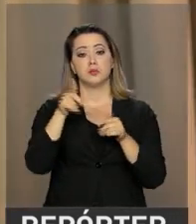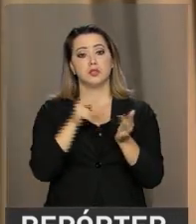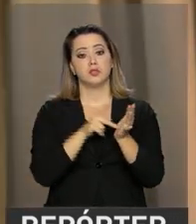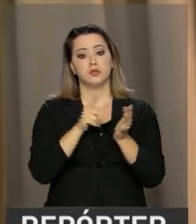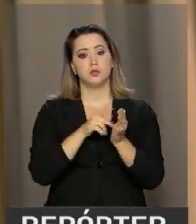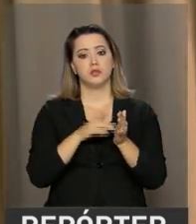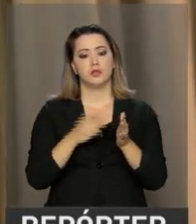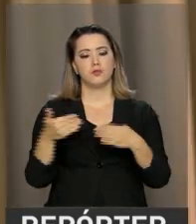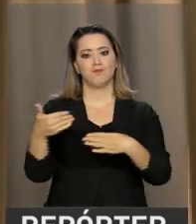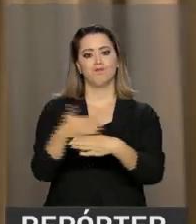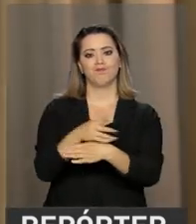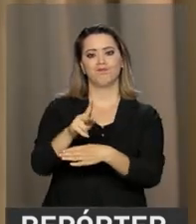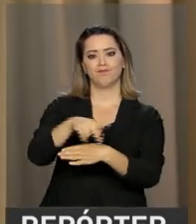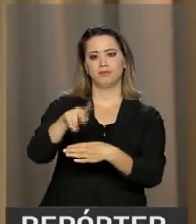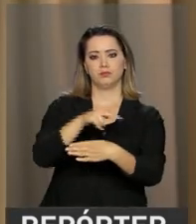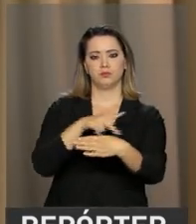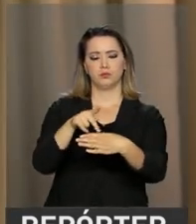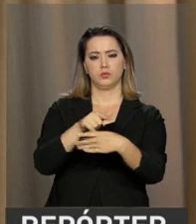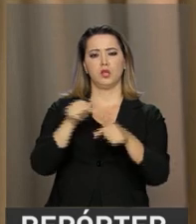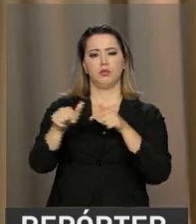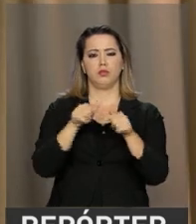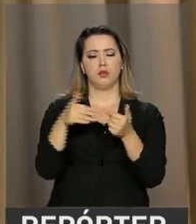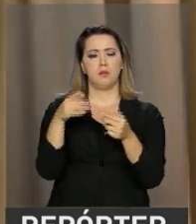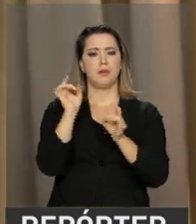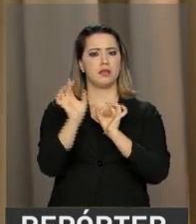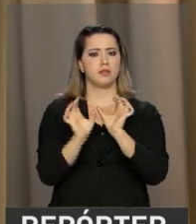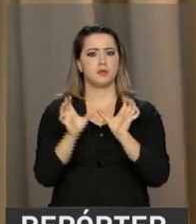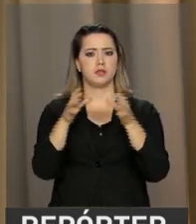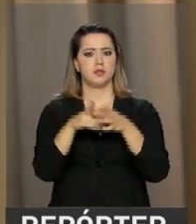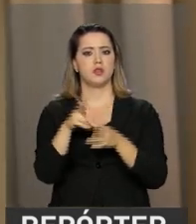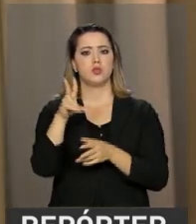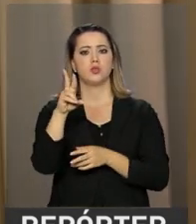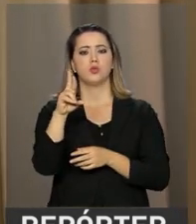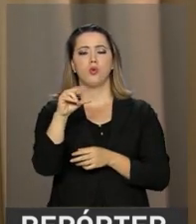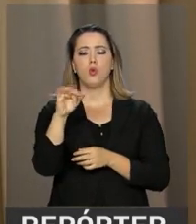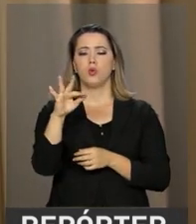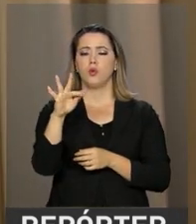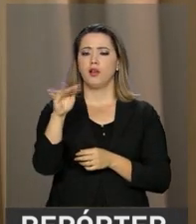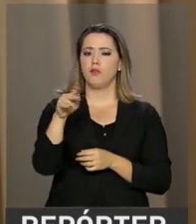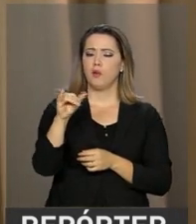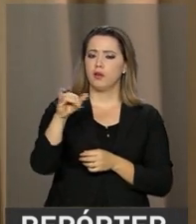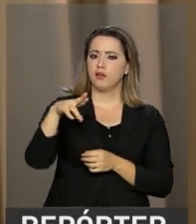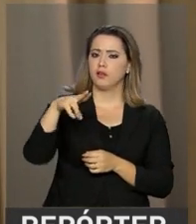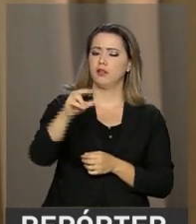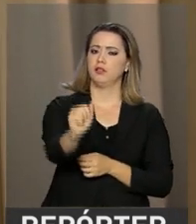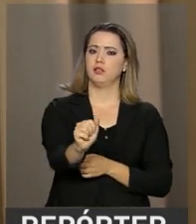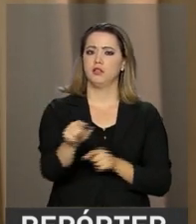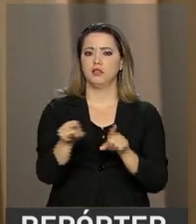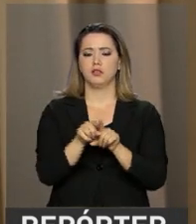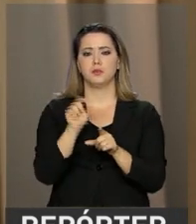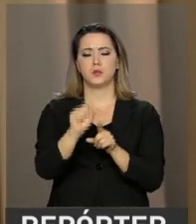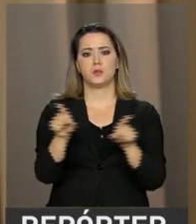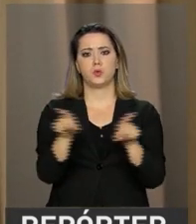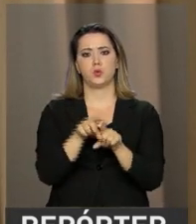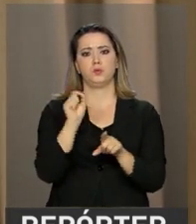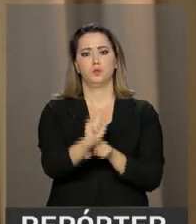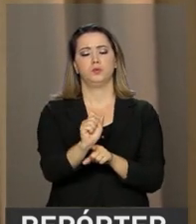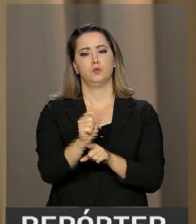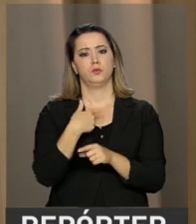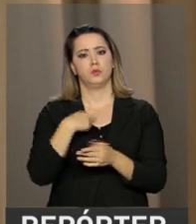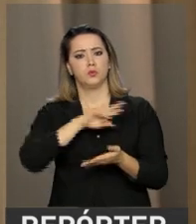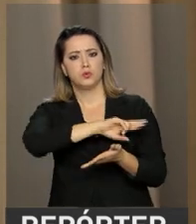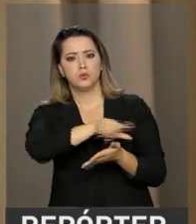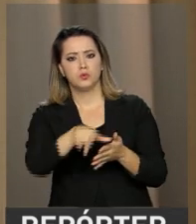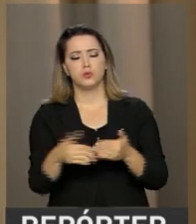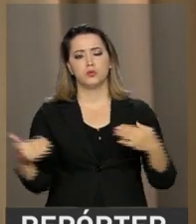começa na fronteira há operações especiais em Uruguaiana Cárceres for Iguaçu e várias outras cidades da